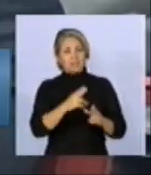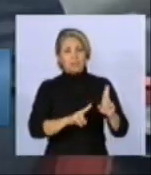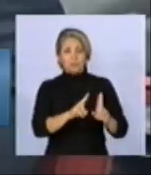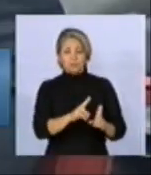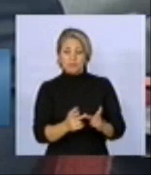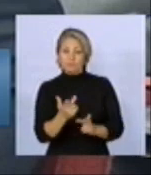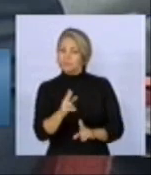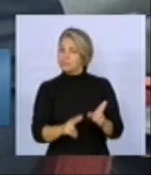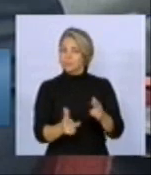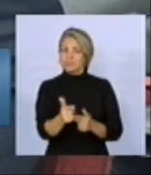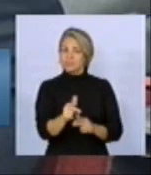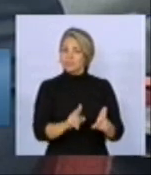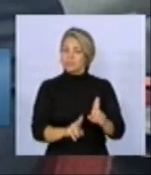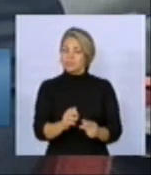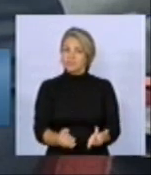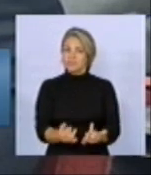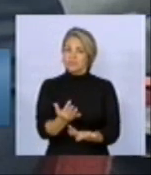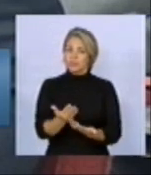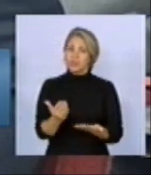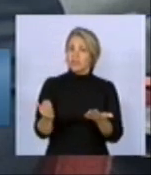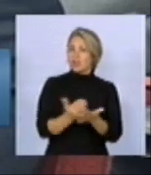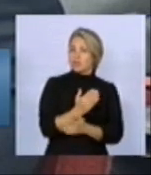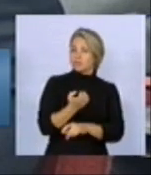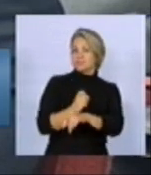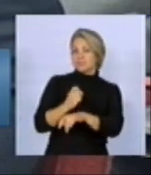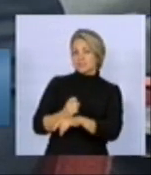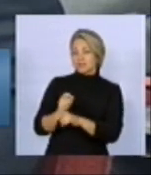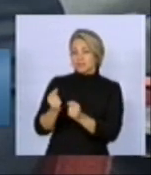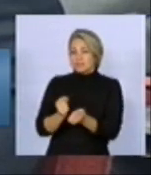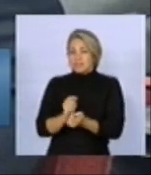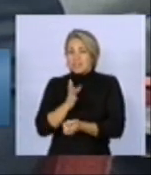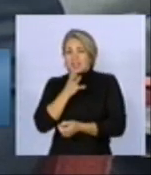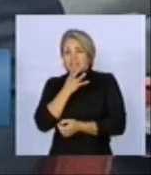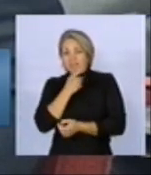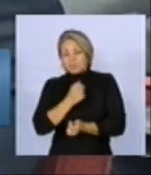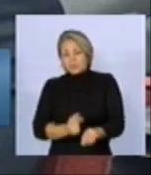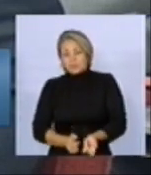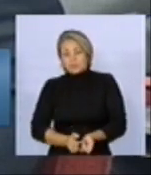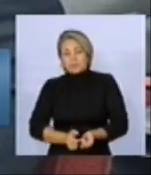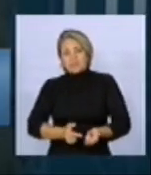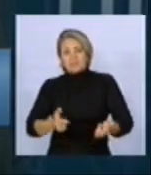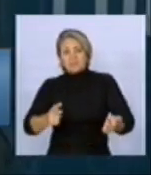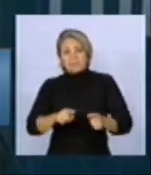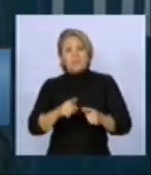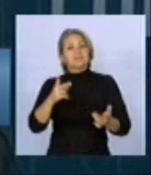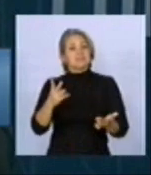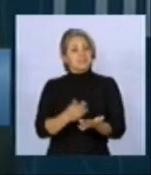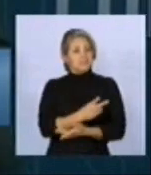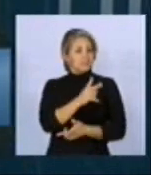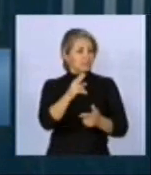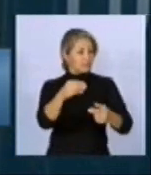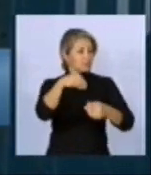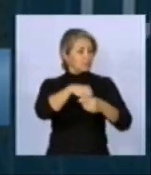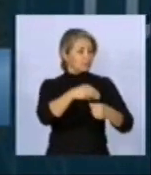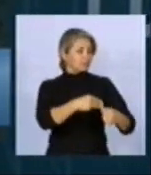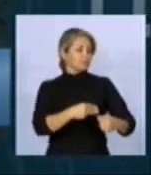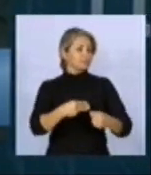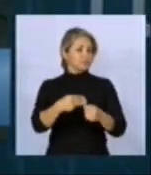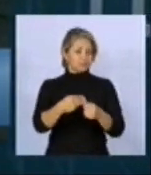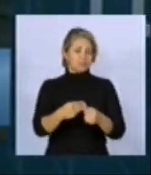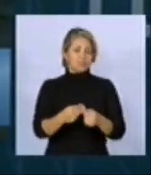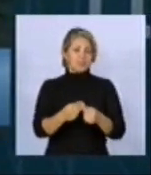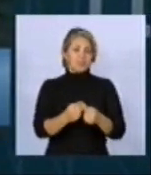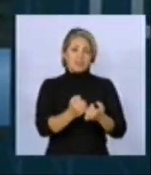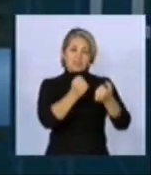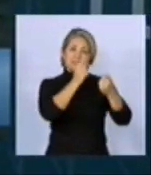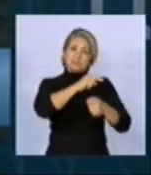estado demorou um pouquinho para crescer mas tende a chegar o que tá ocorrendo eh também no no município né então esses